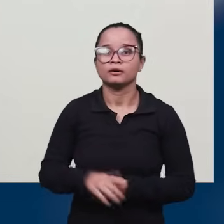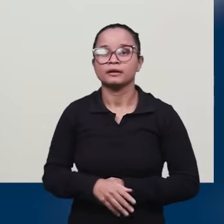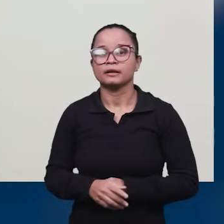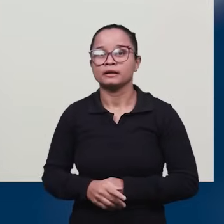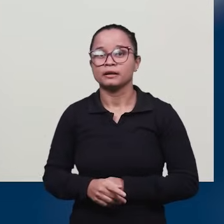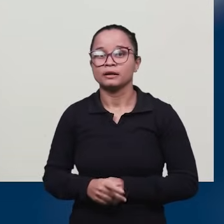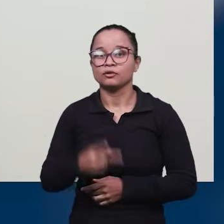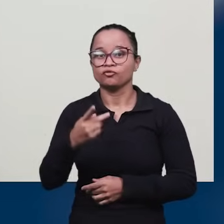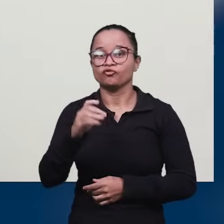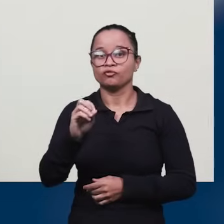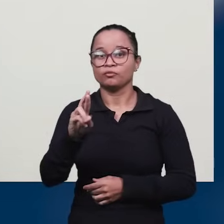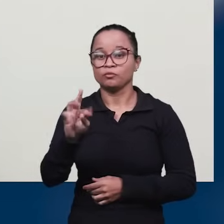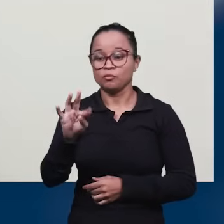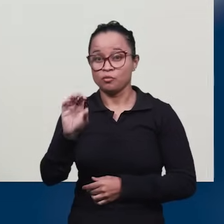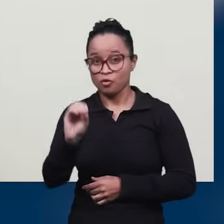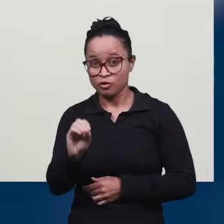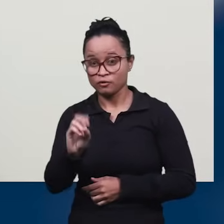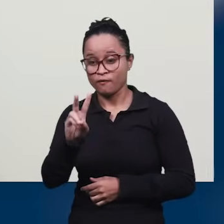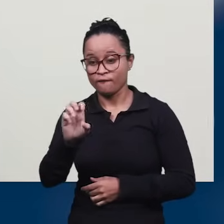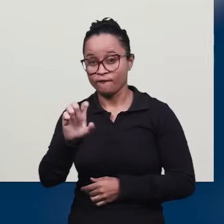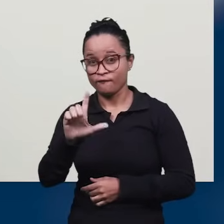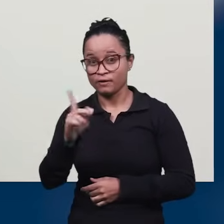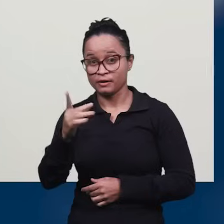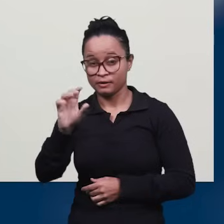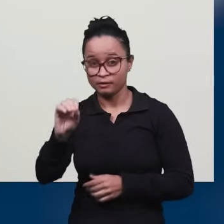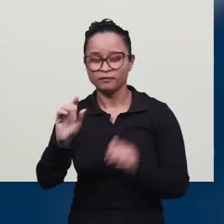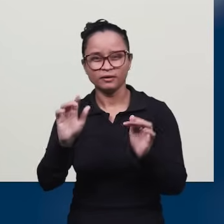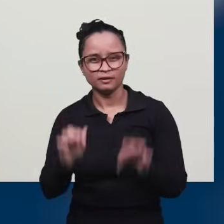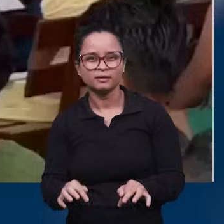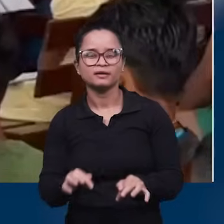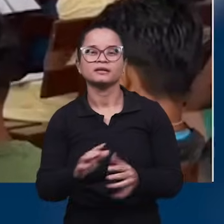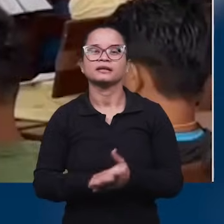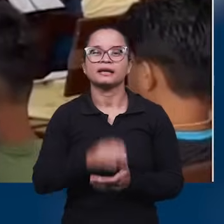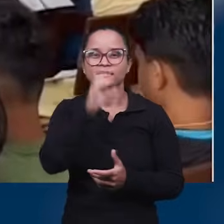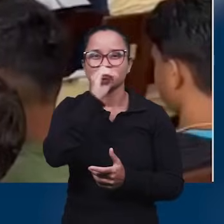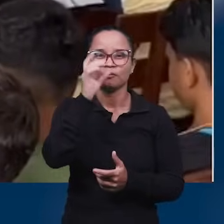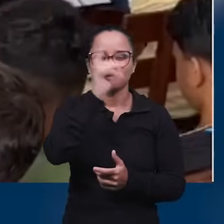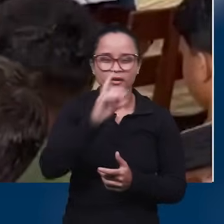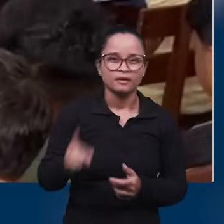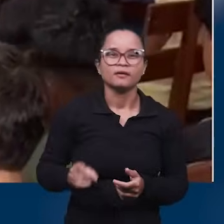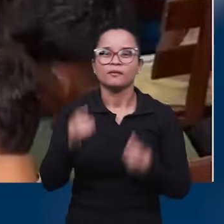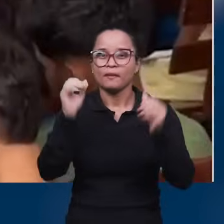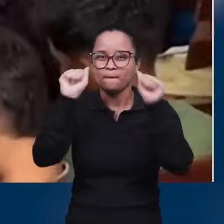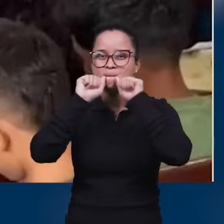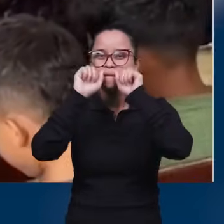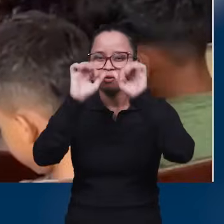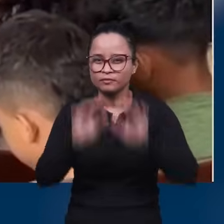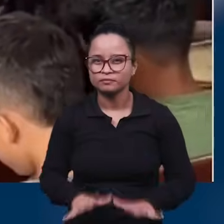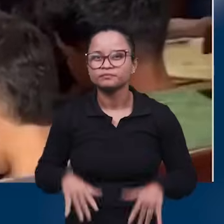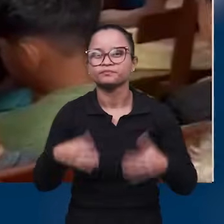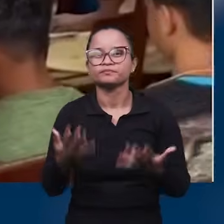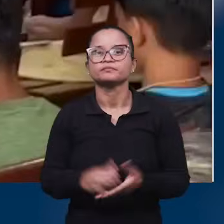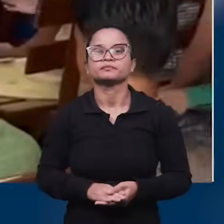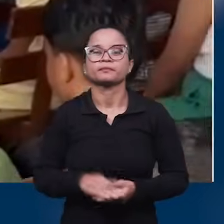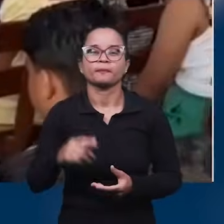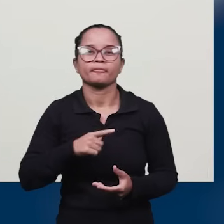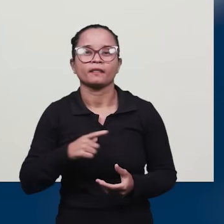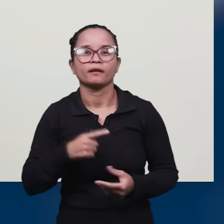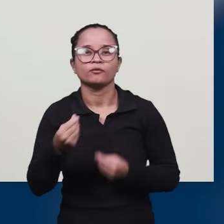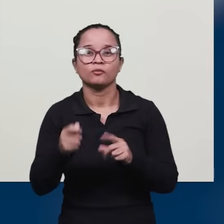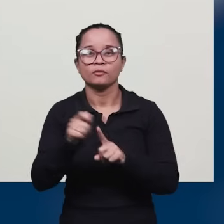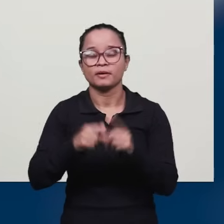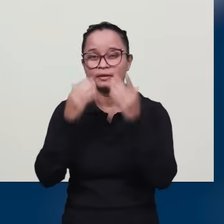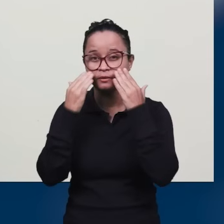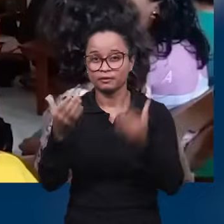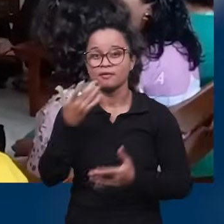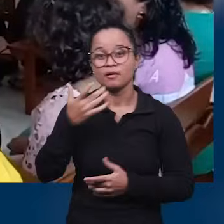Senhor. Tivemos a conclusão de um mês de evangelização das crianças, ontem na igreja do bairro Marcos Freire, hoje aqui na